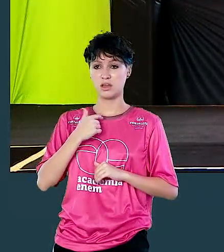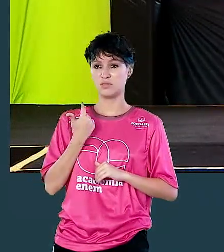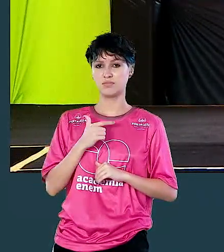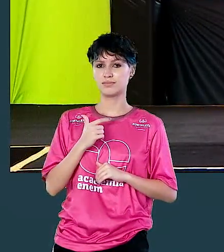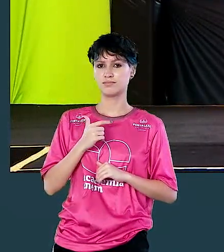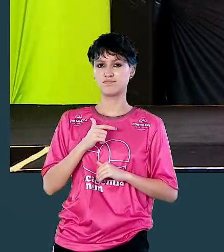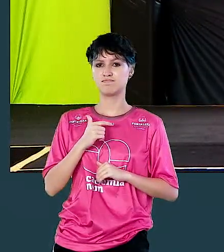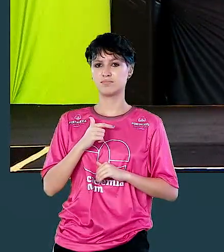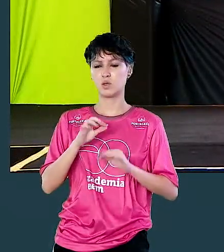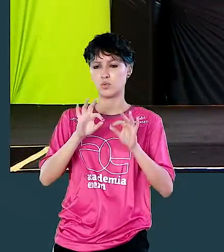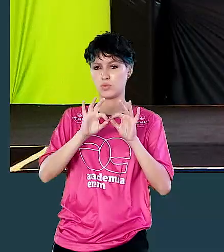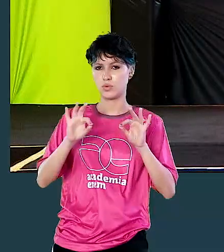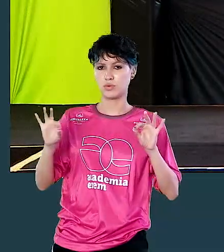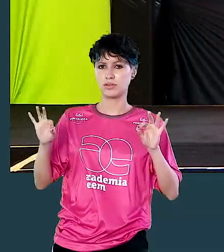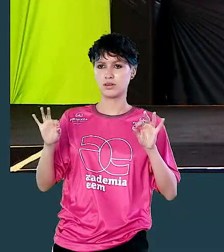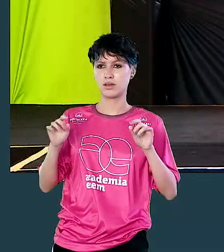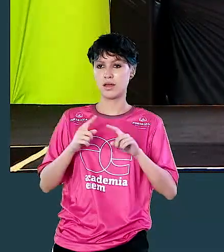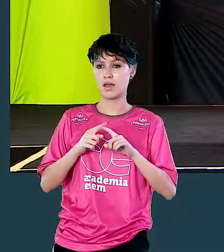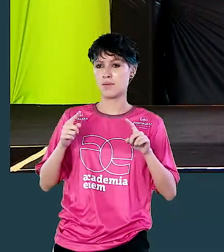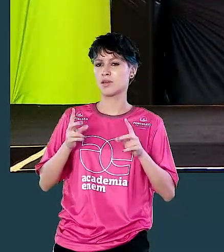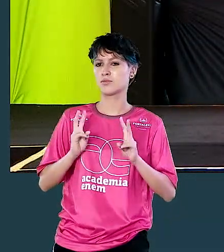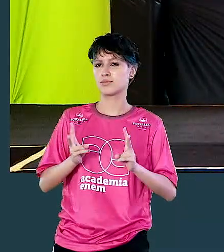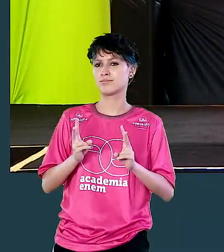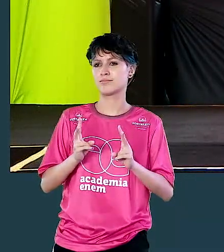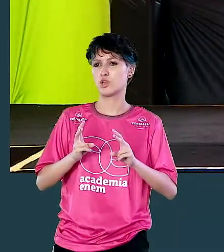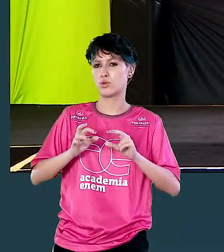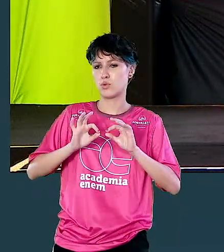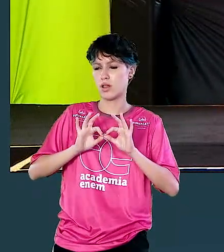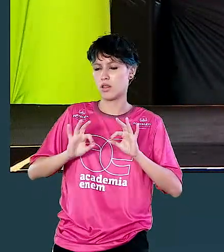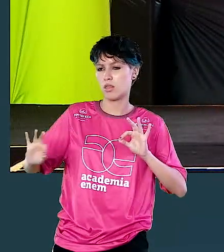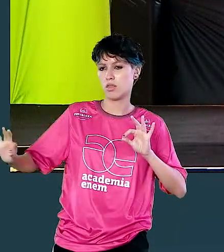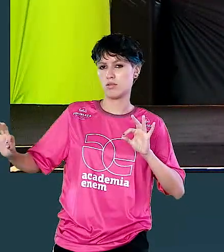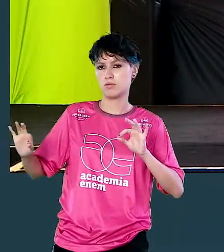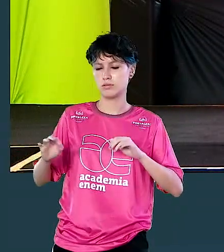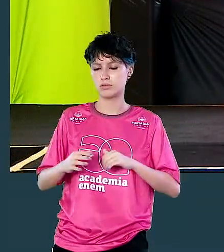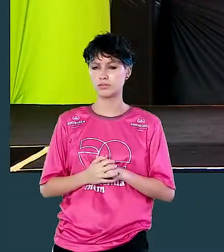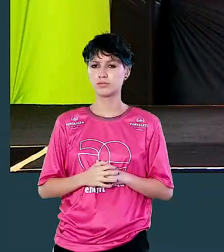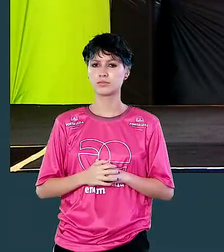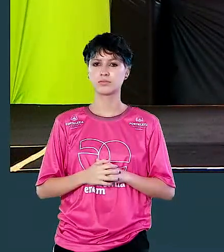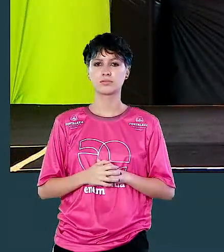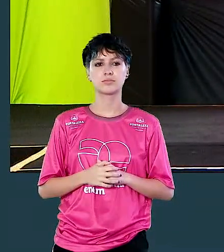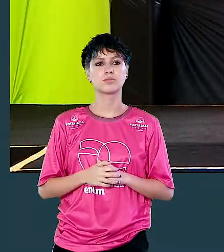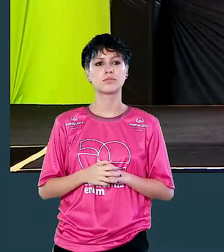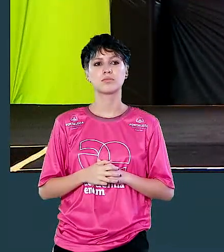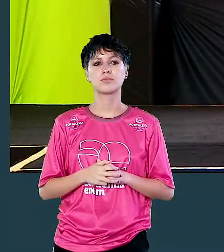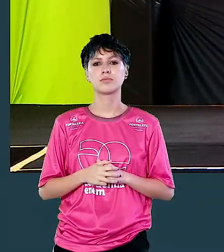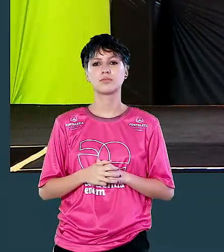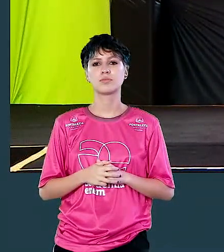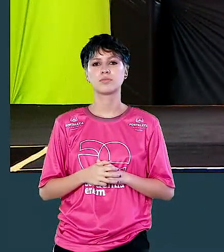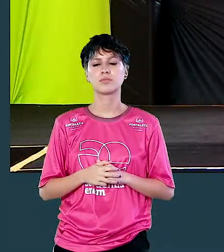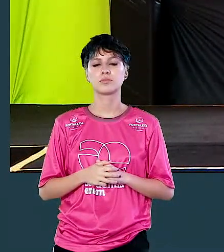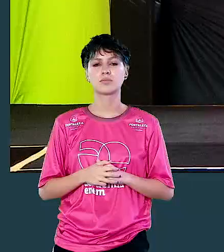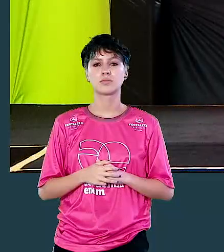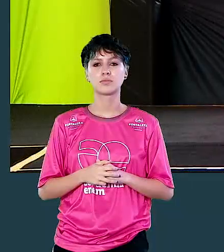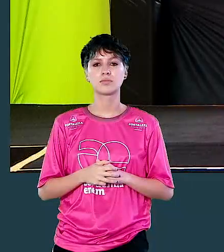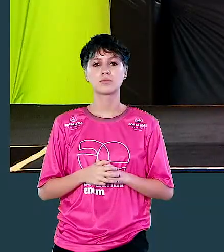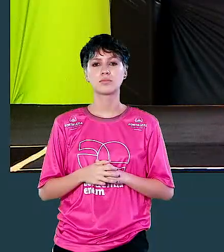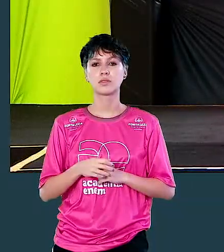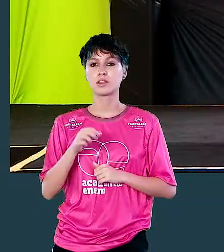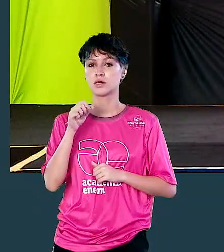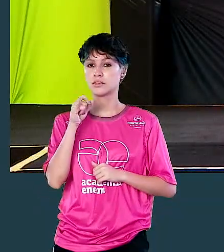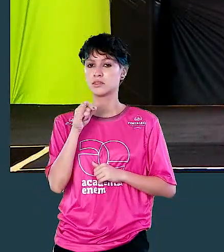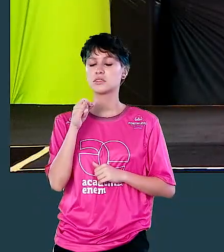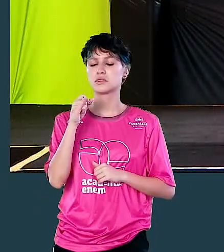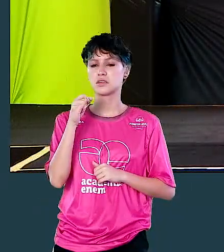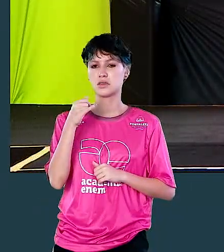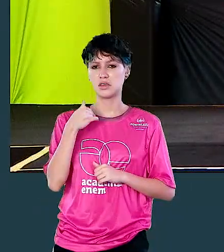ainda. Galera, quanto mais ramificações a gente tem, mais afastada a molécula fica, menos interação ela tem. Então, se eu e o